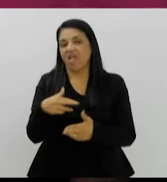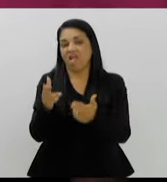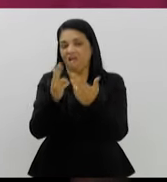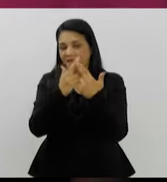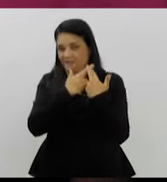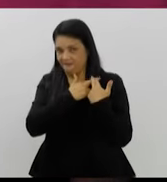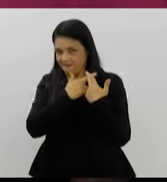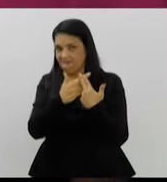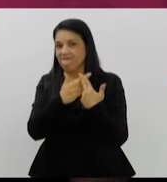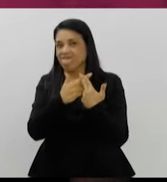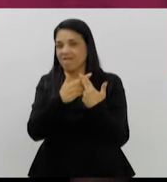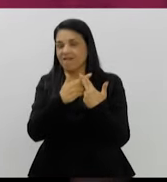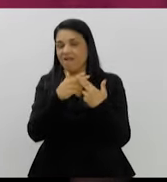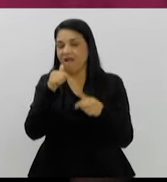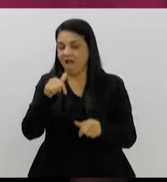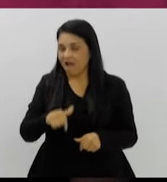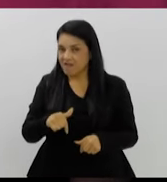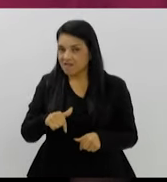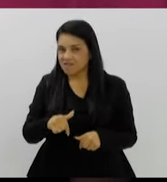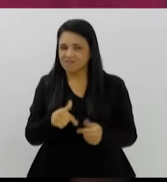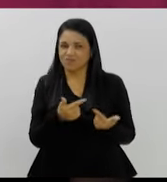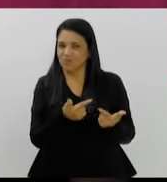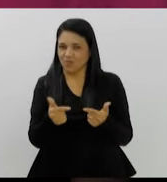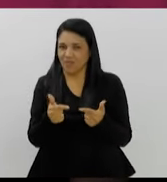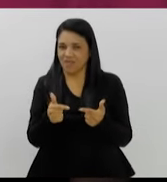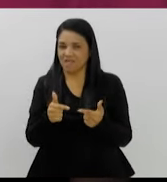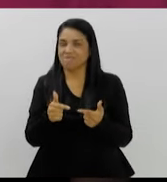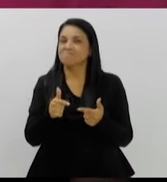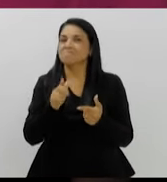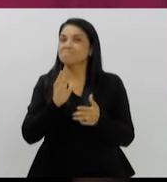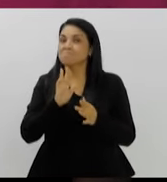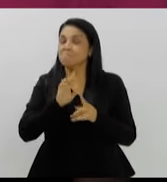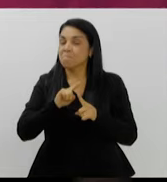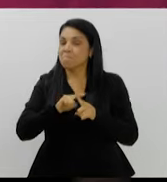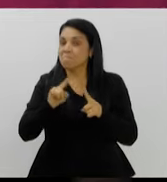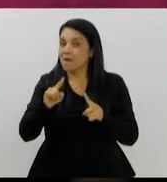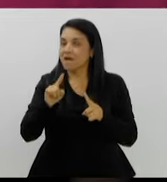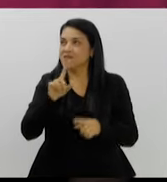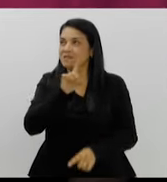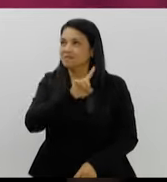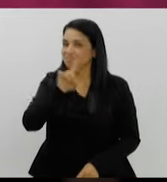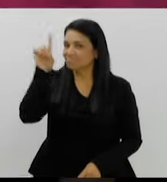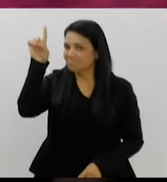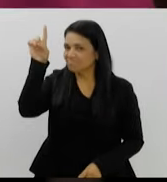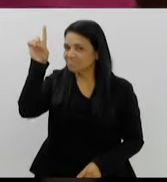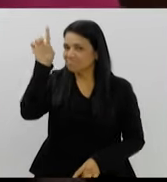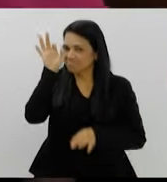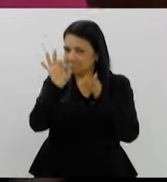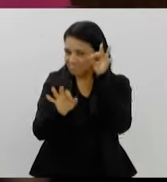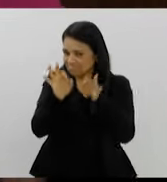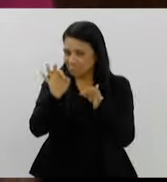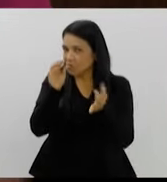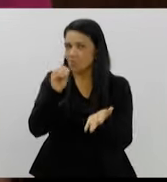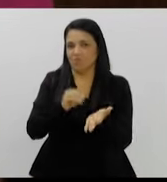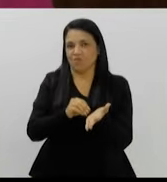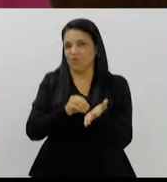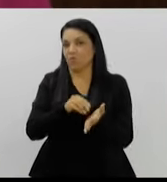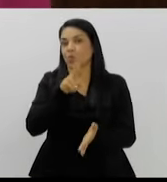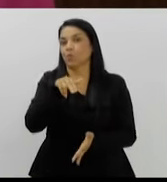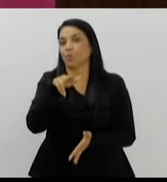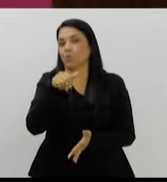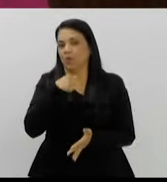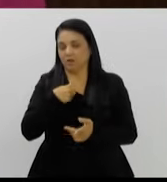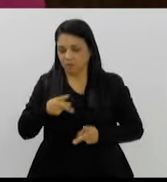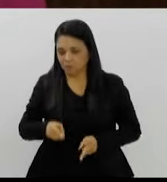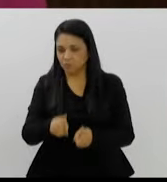responsabilizado aqui nesse plano mas certamente será porque a justiça divina não falta continuaremos